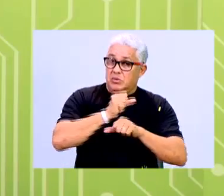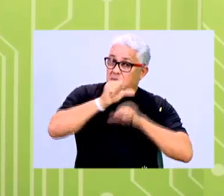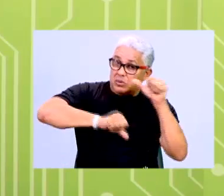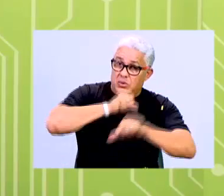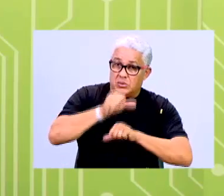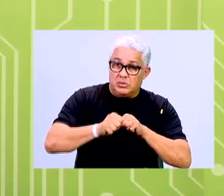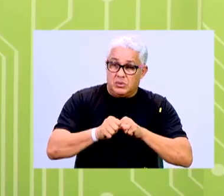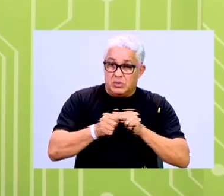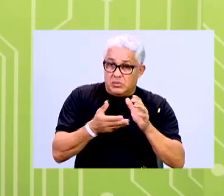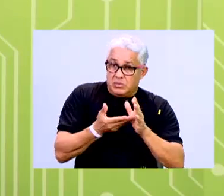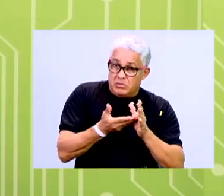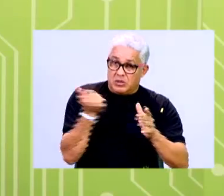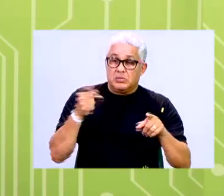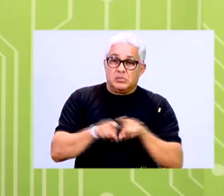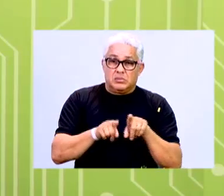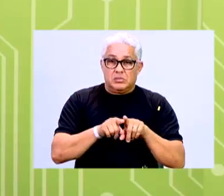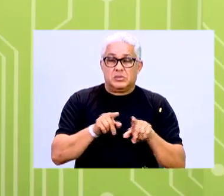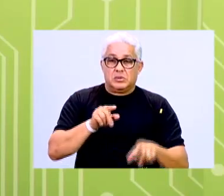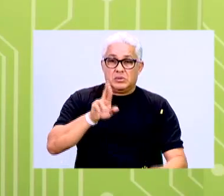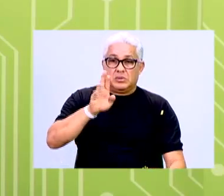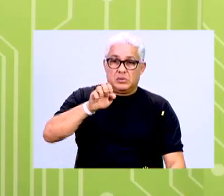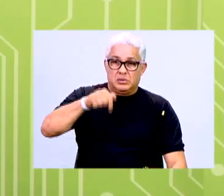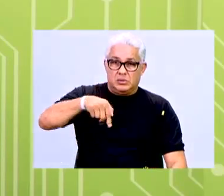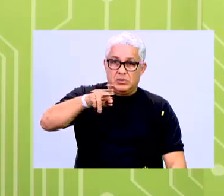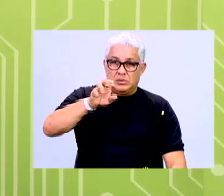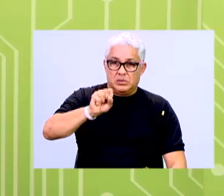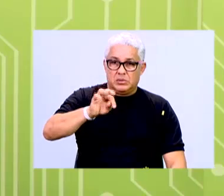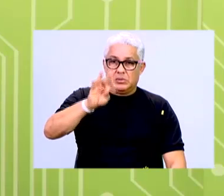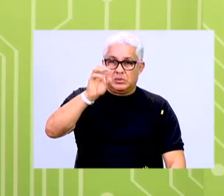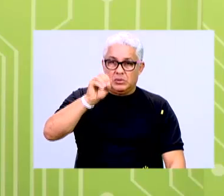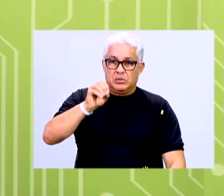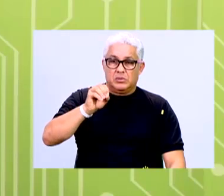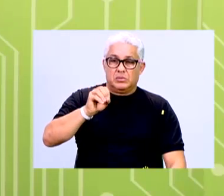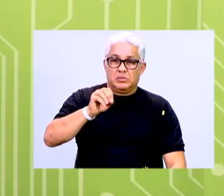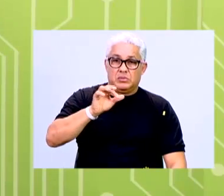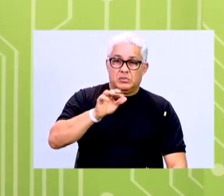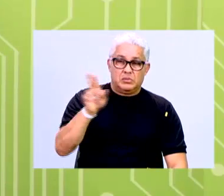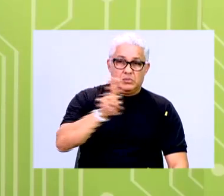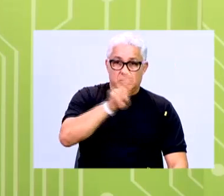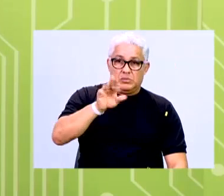através de uma exclusão, este é um requisito funcional.